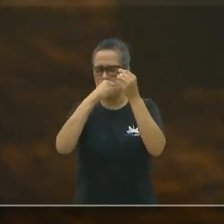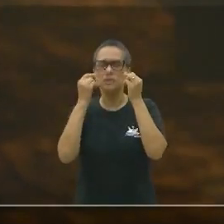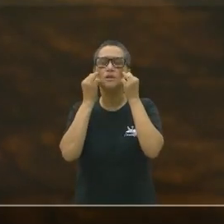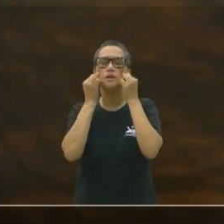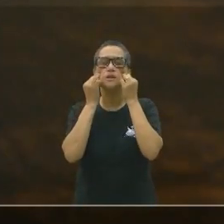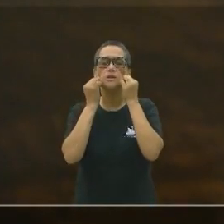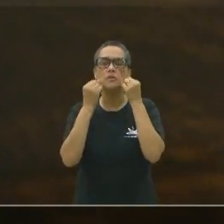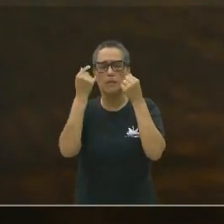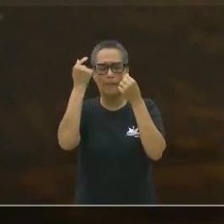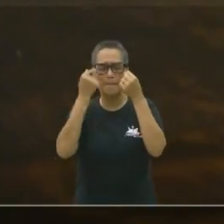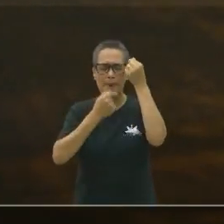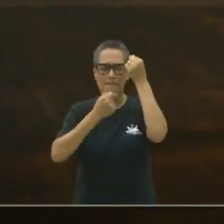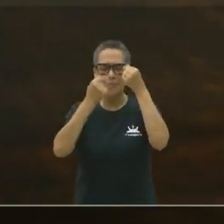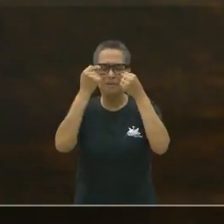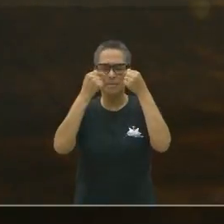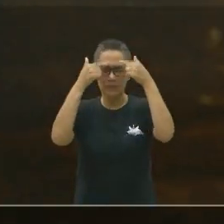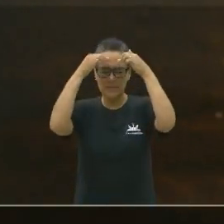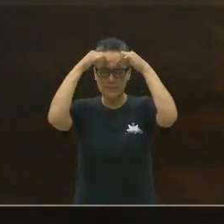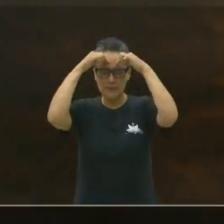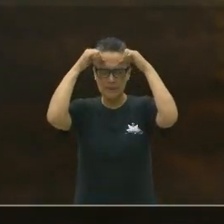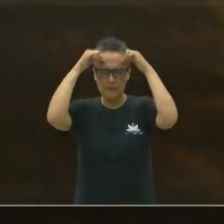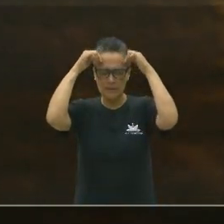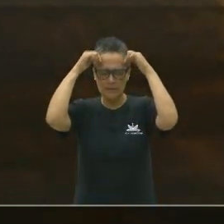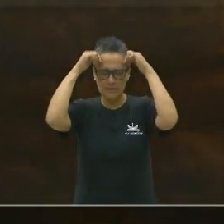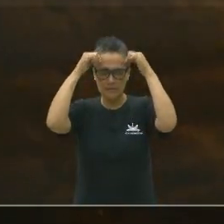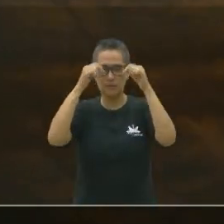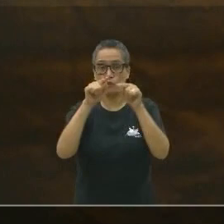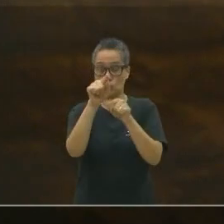que você tivesse a tua face